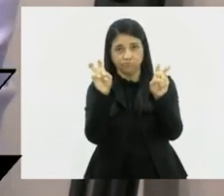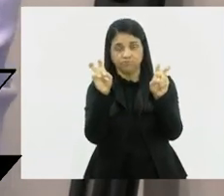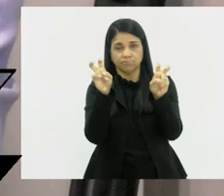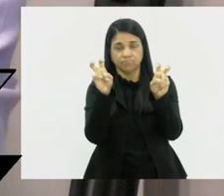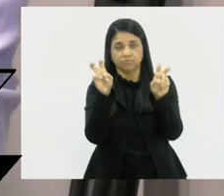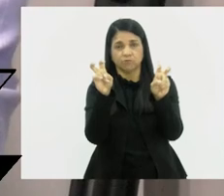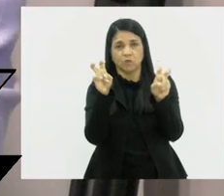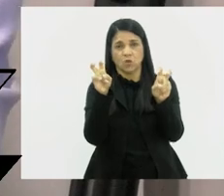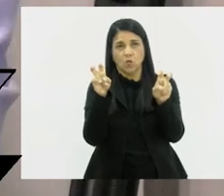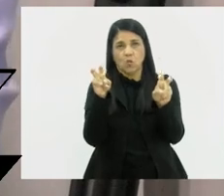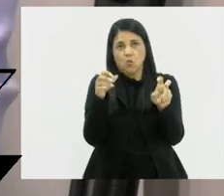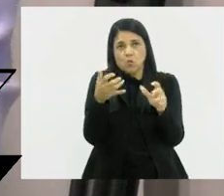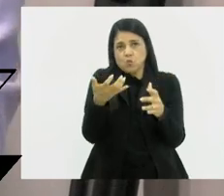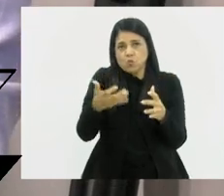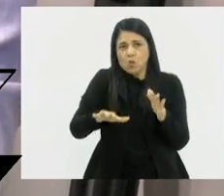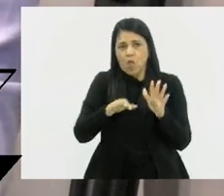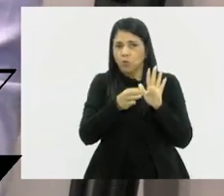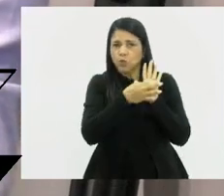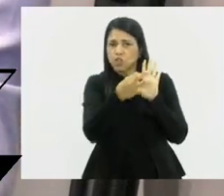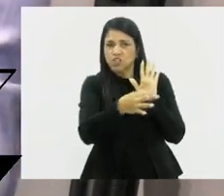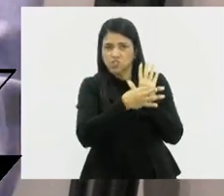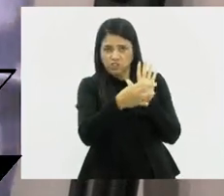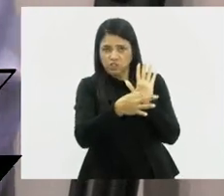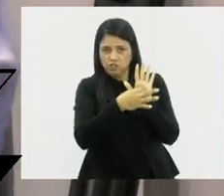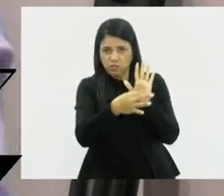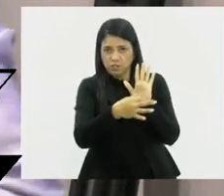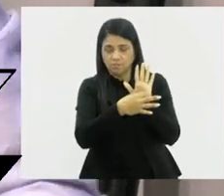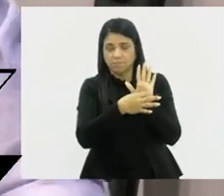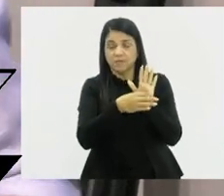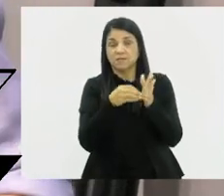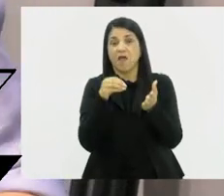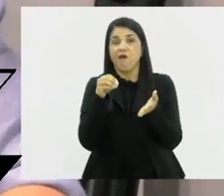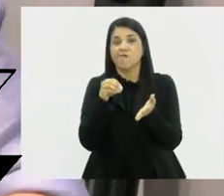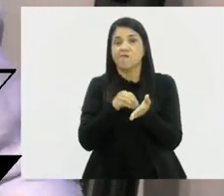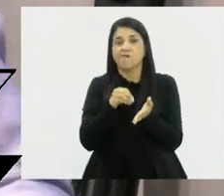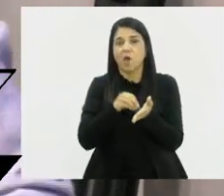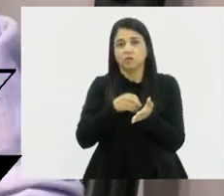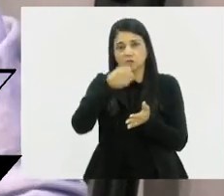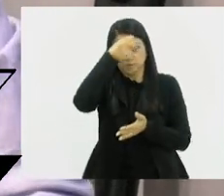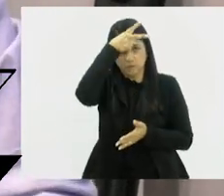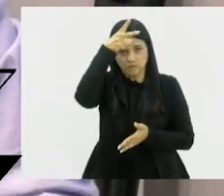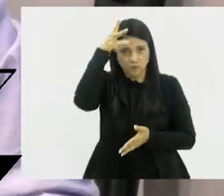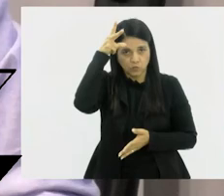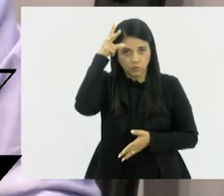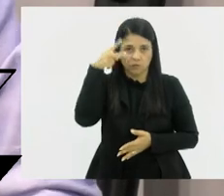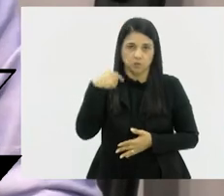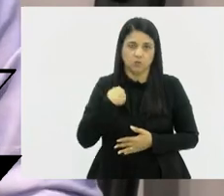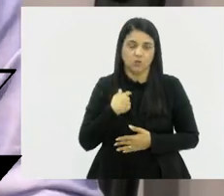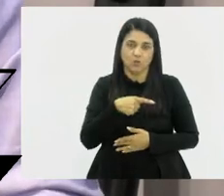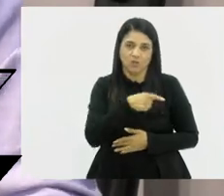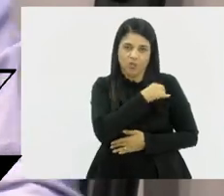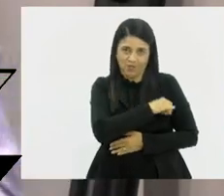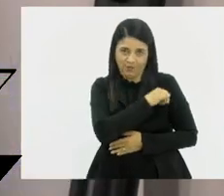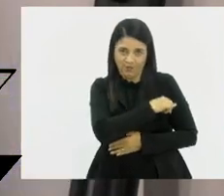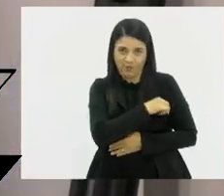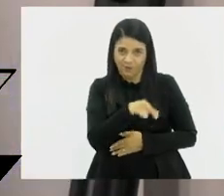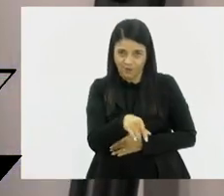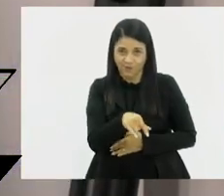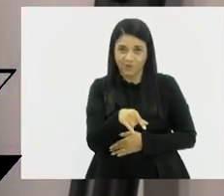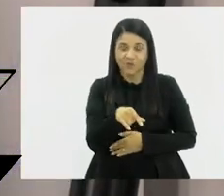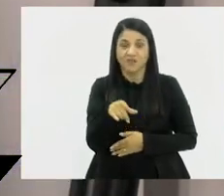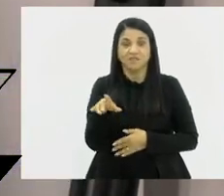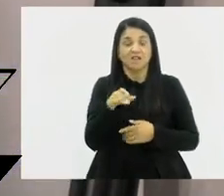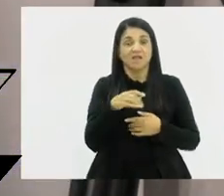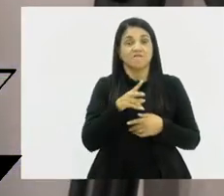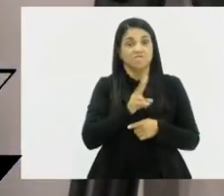querendo fazer uma crítica direta, mas há, mais uma vez, uma ausência da Prefeitura do Rio de Janeiro. Aqui foi falado da importância da